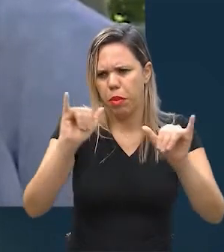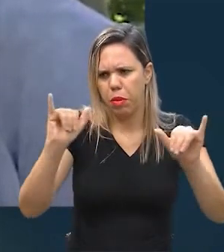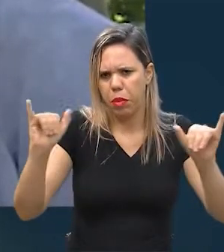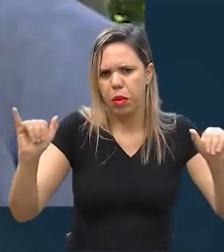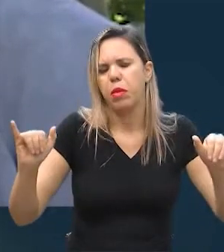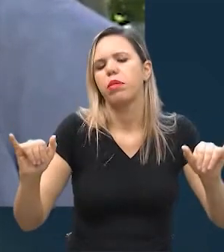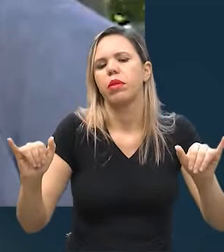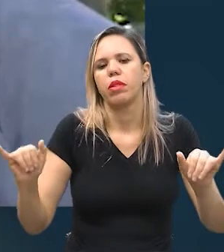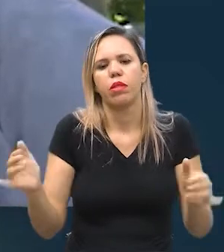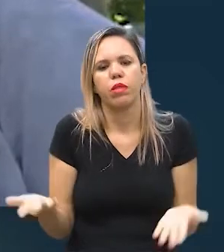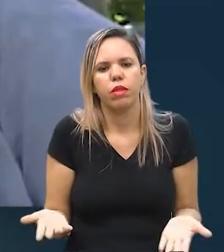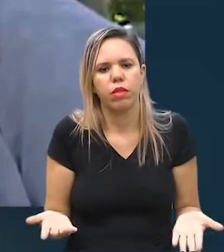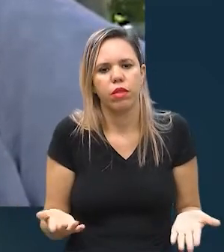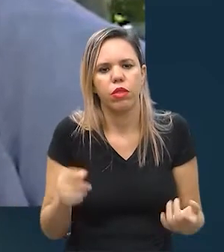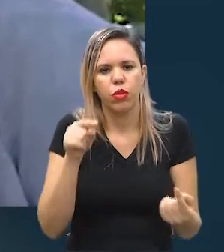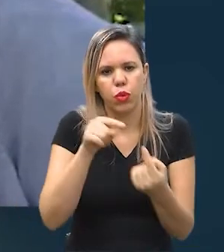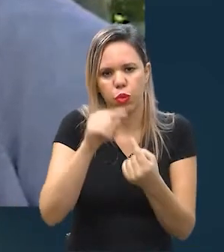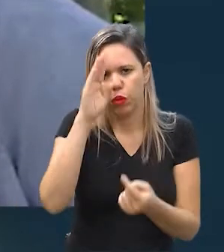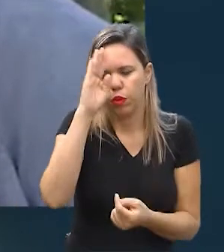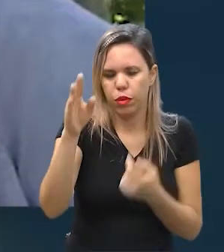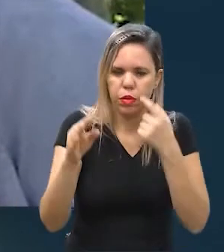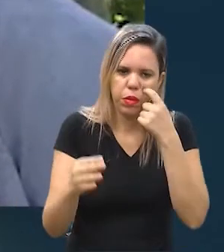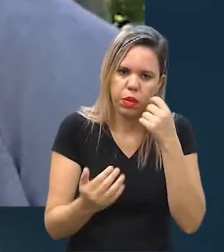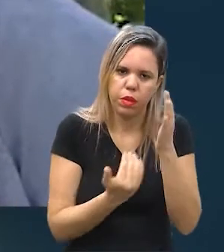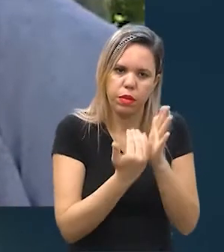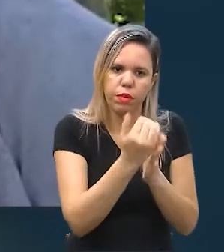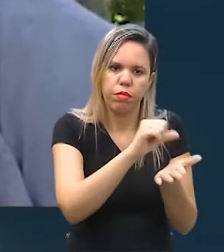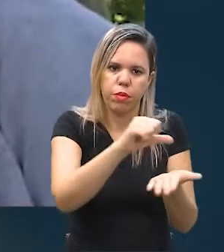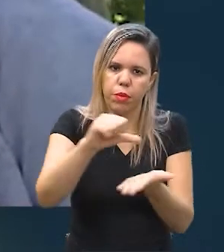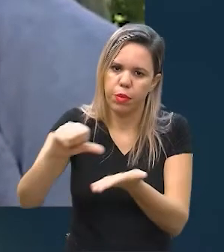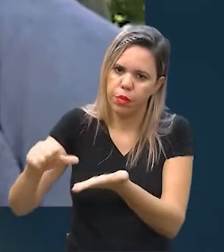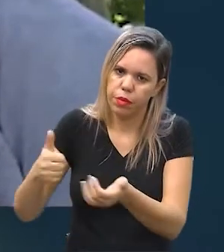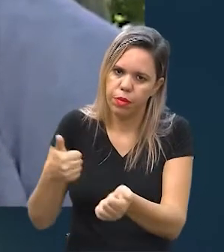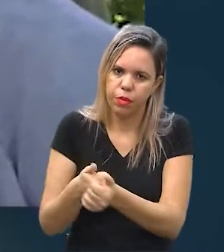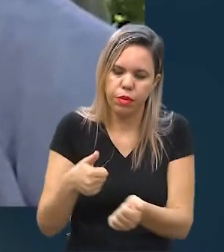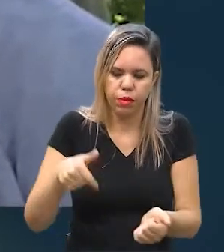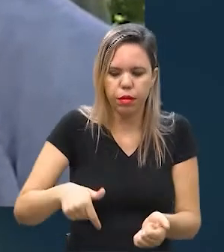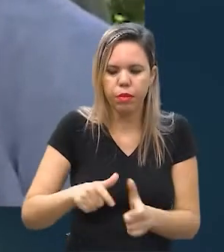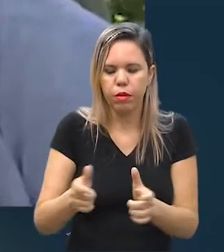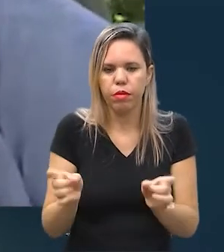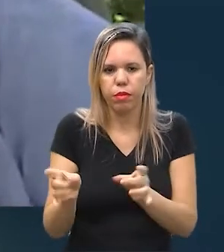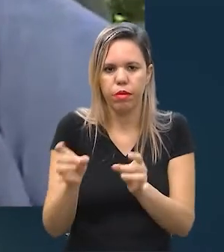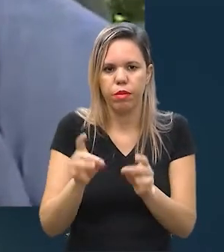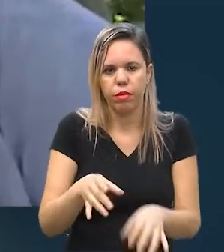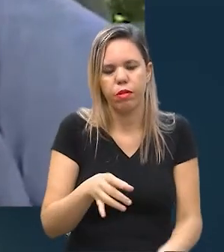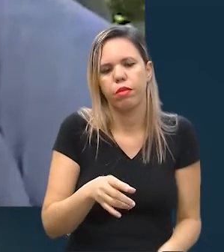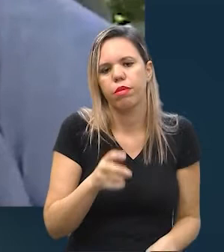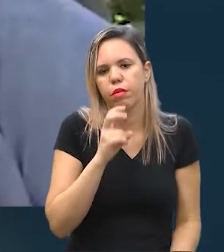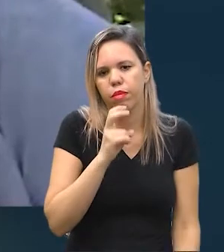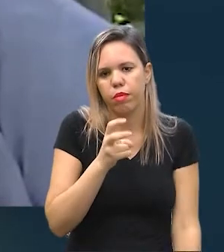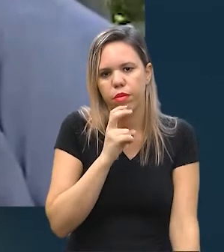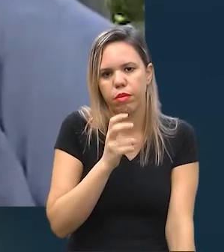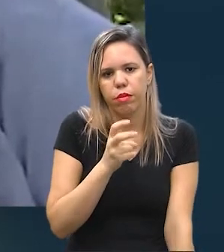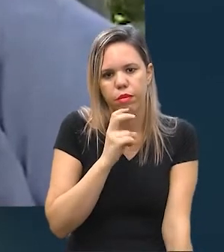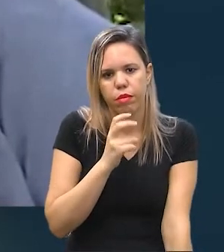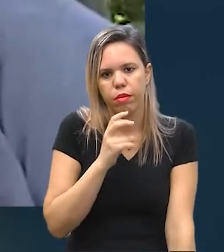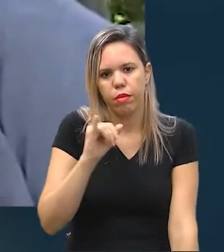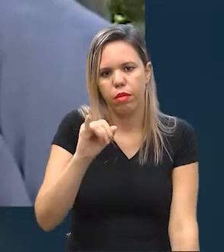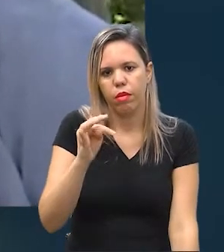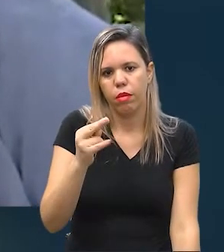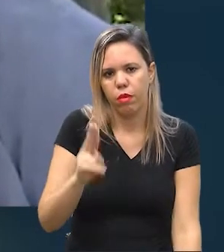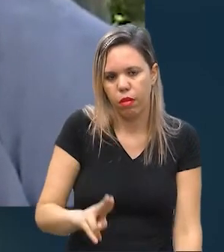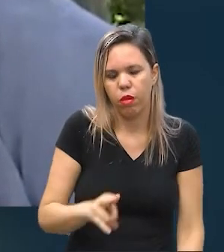O nosso principal objetivo é crescer nas regiões aqui perto, então Sorocaba,